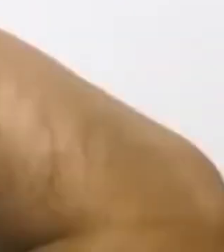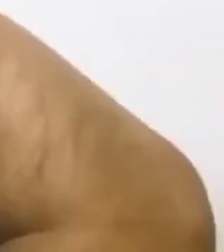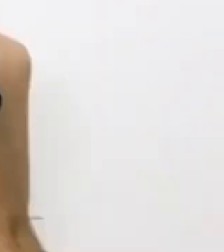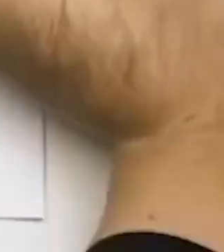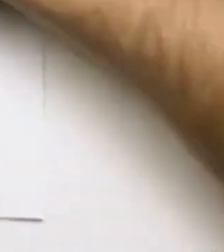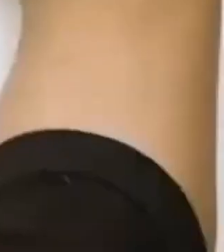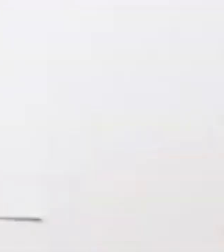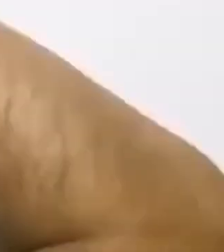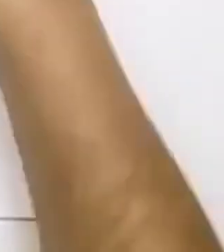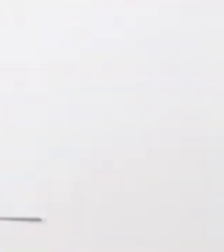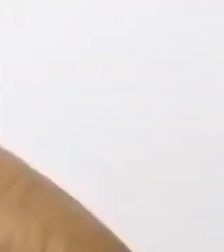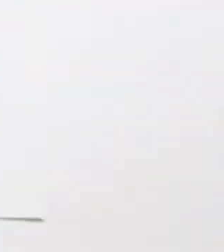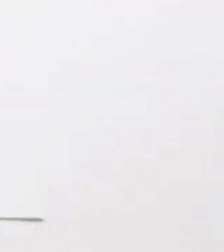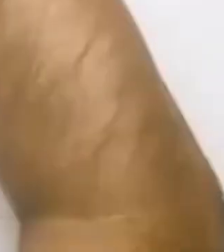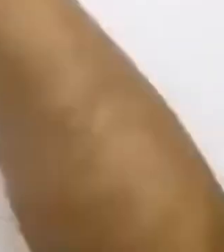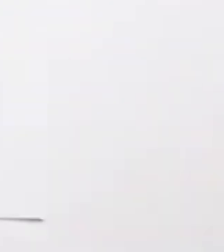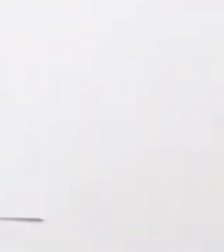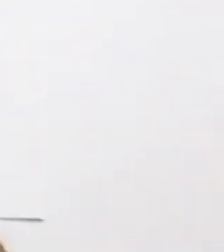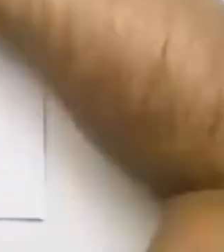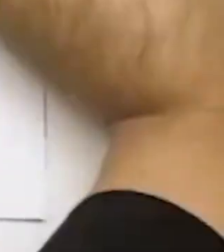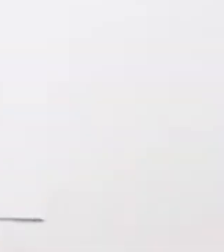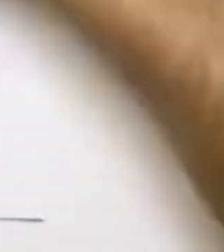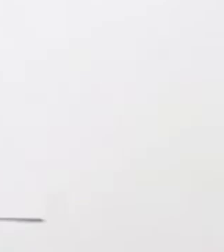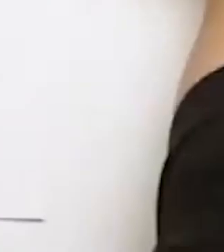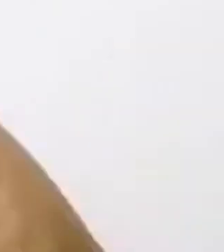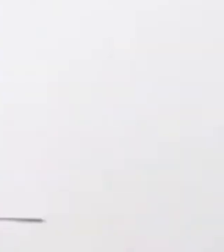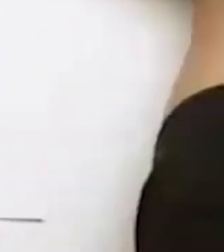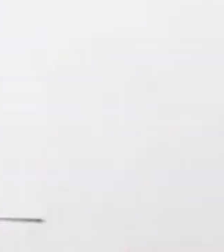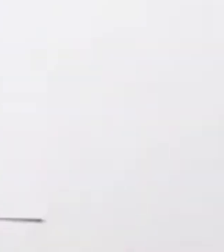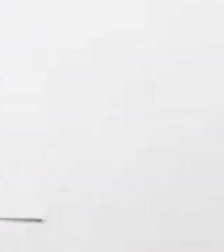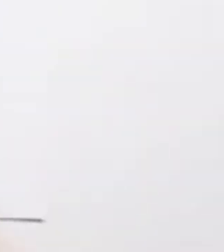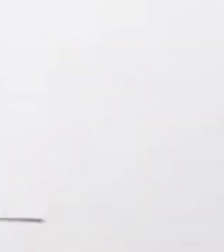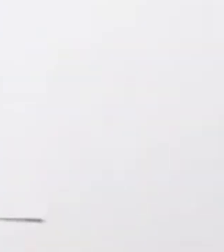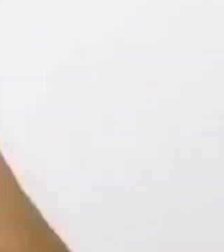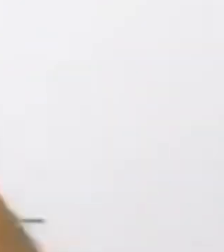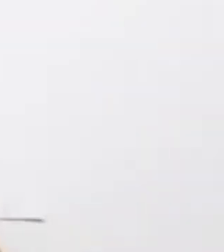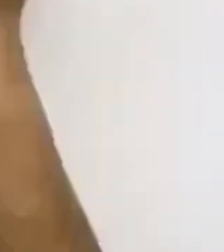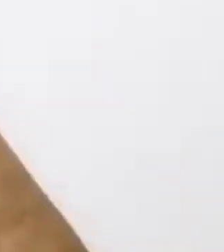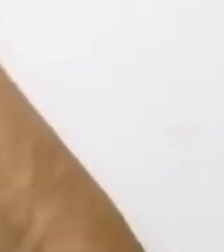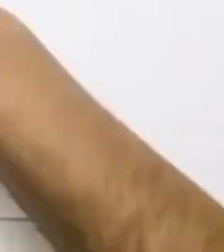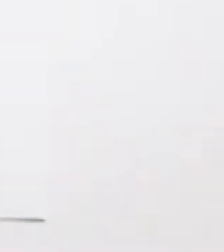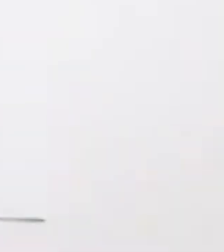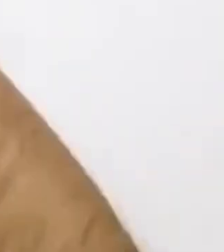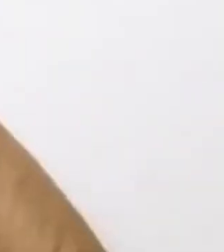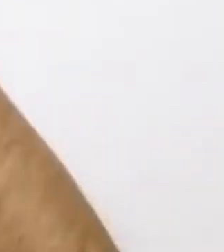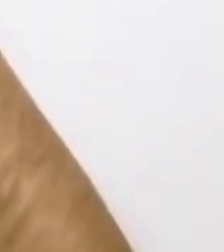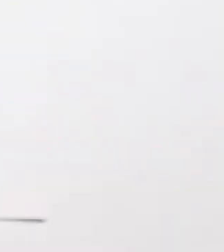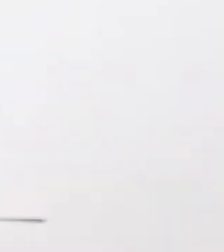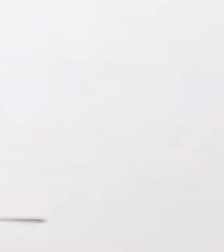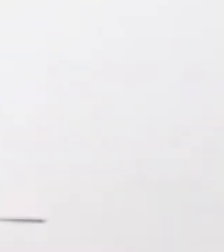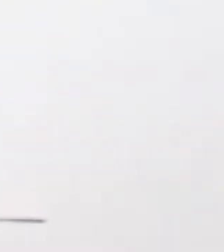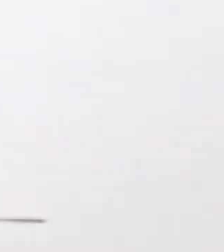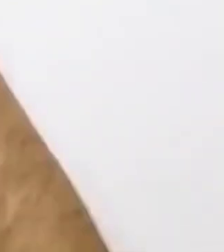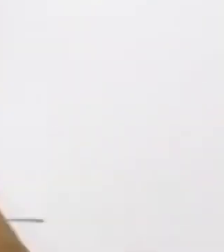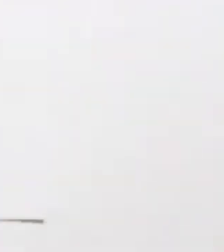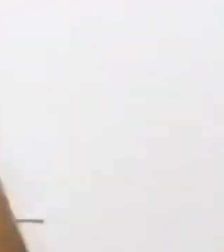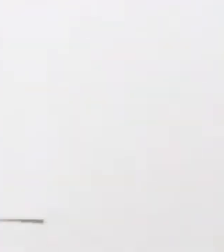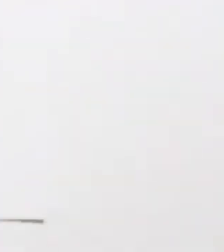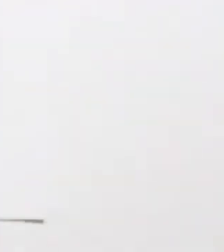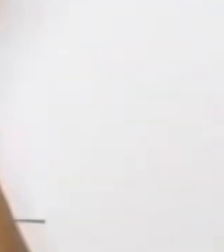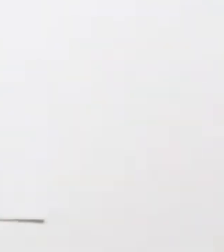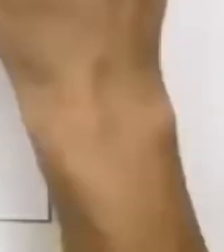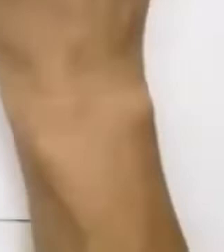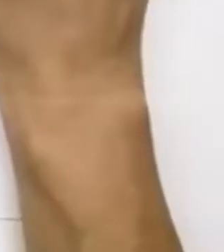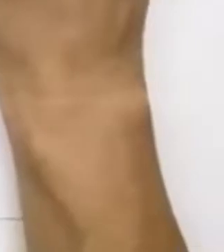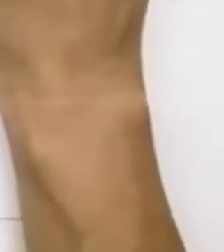No comércio, os produtos orgânicos colocados à venda embalados devem ter no rótulo o selo oficial dos